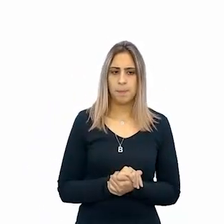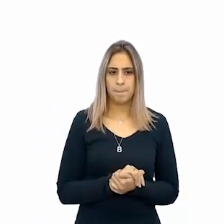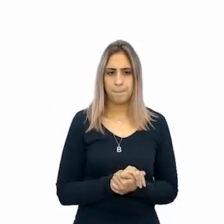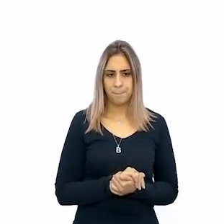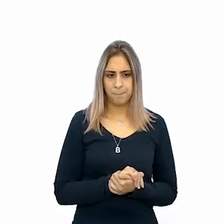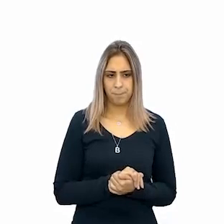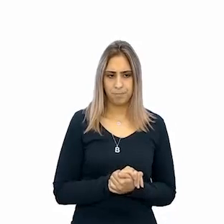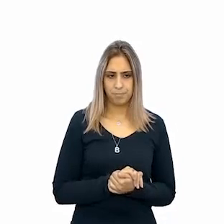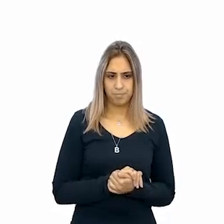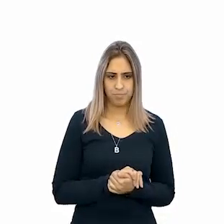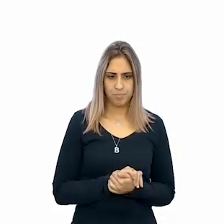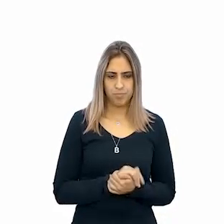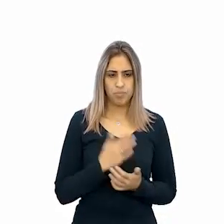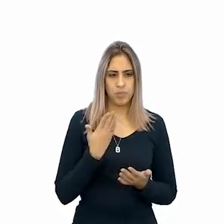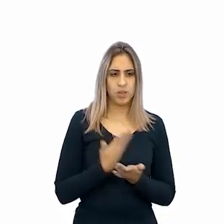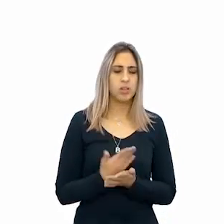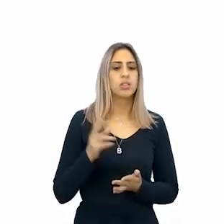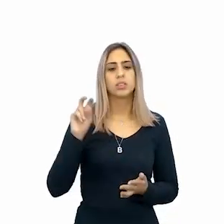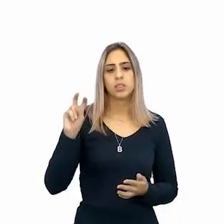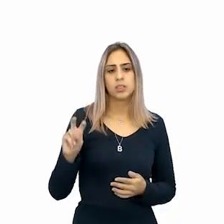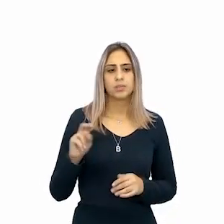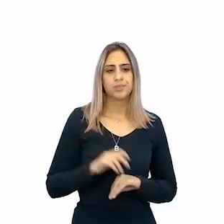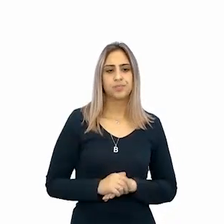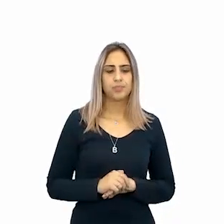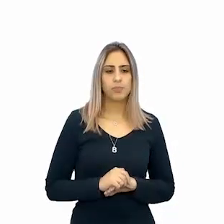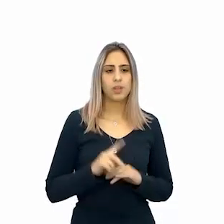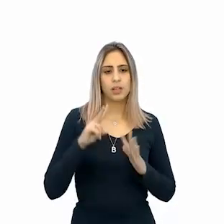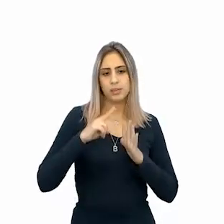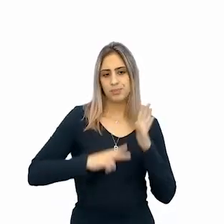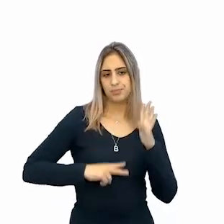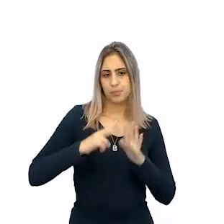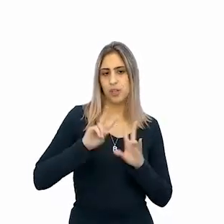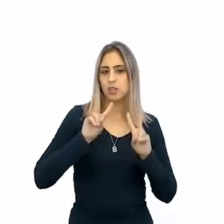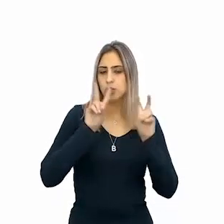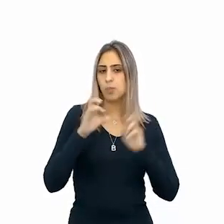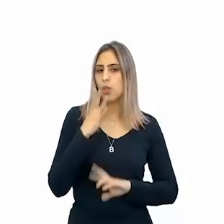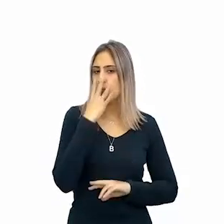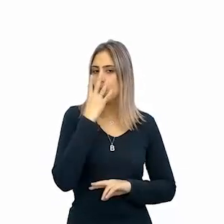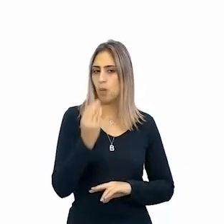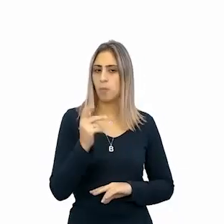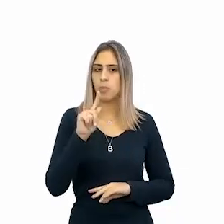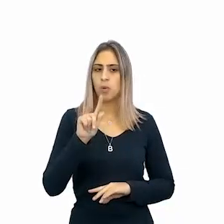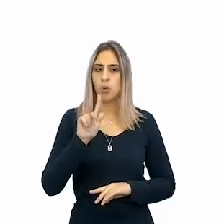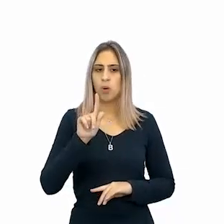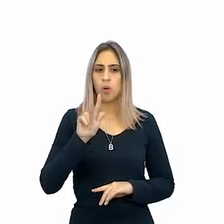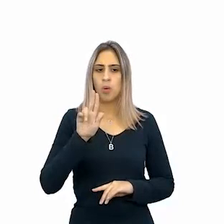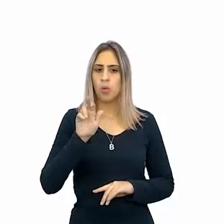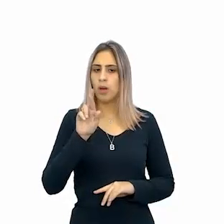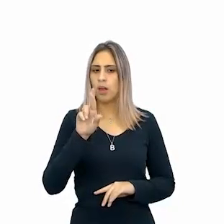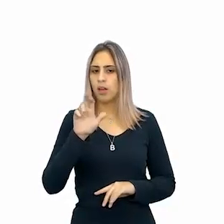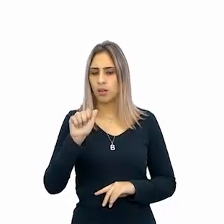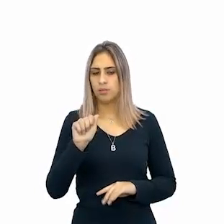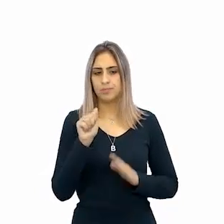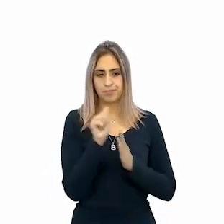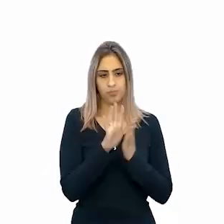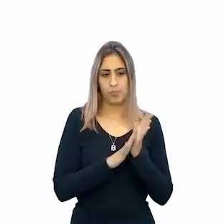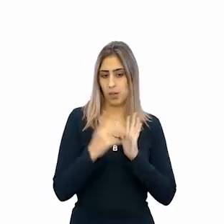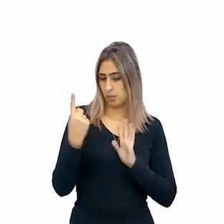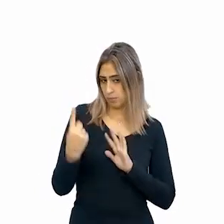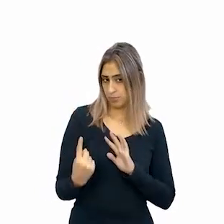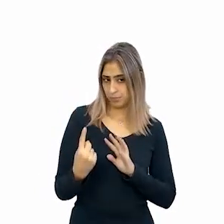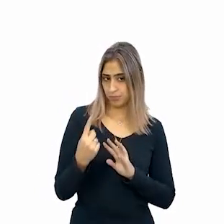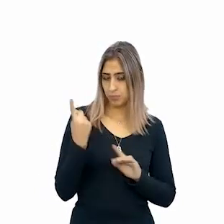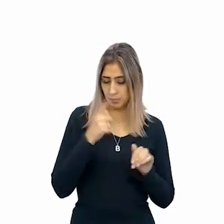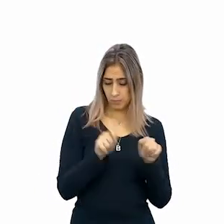próximo, aula 5, leitura sobre o lobo-guará. Na atividade 1, o primeiro destaque a